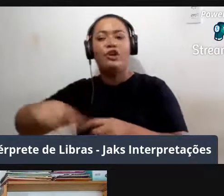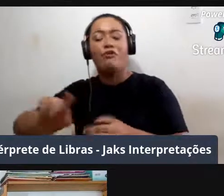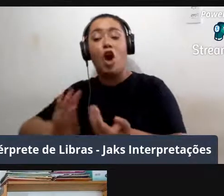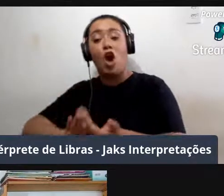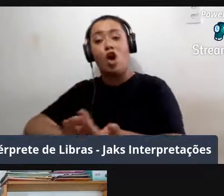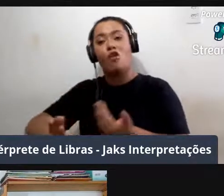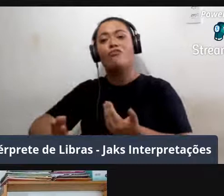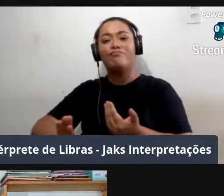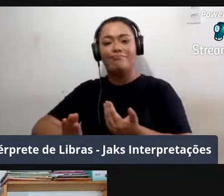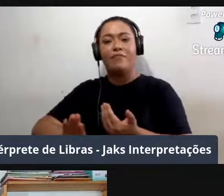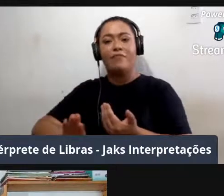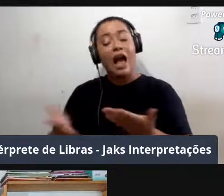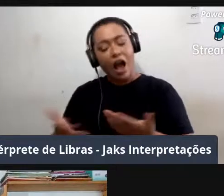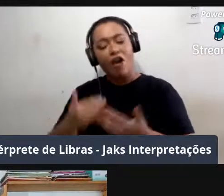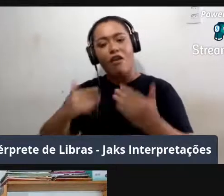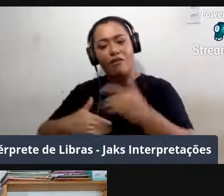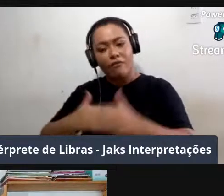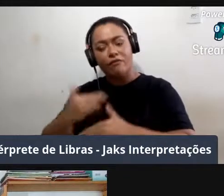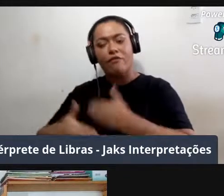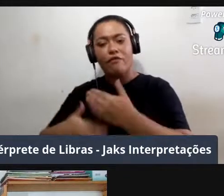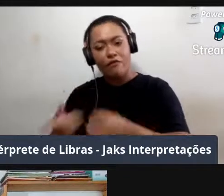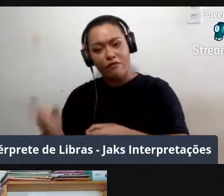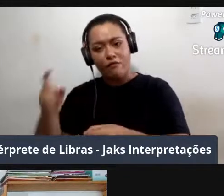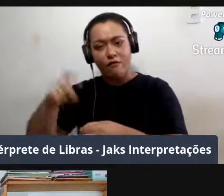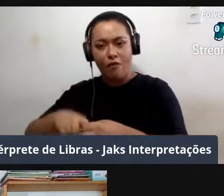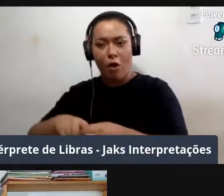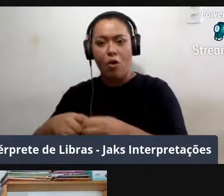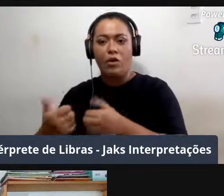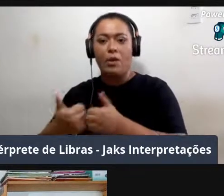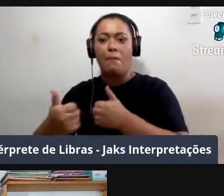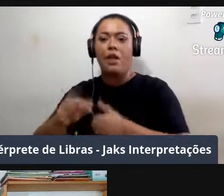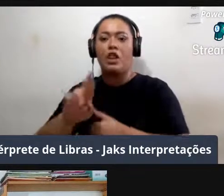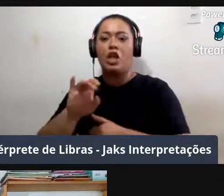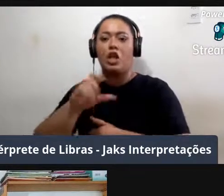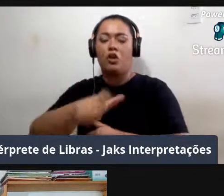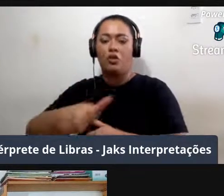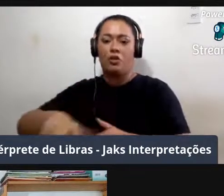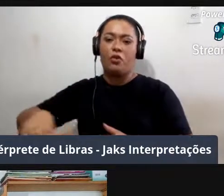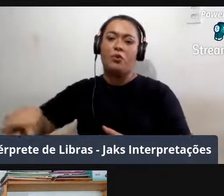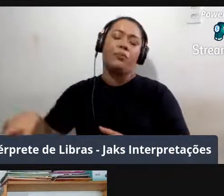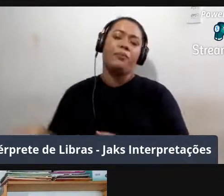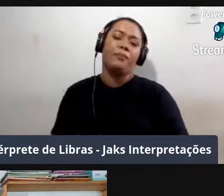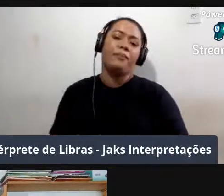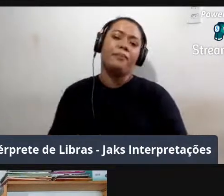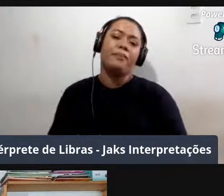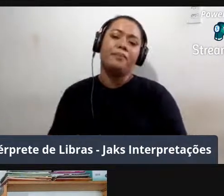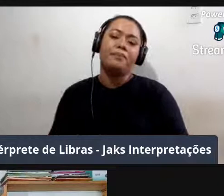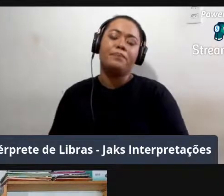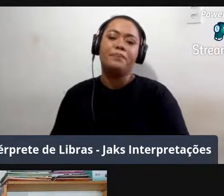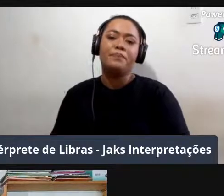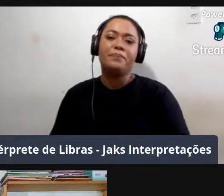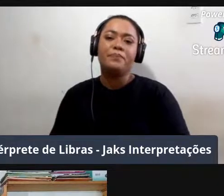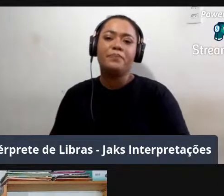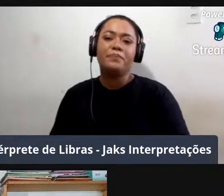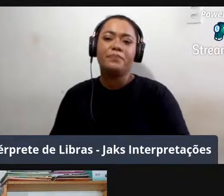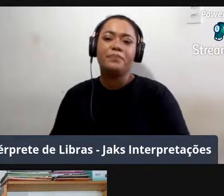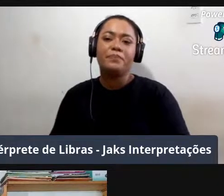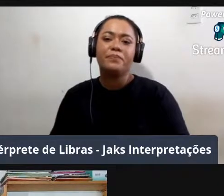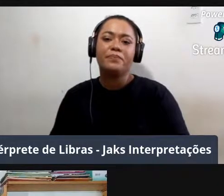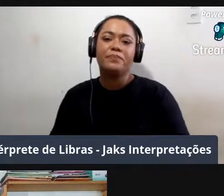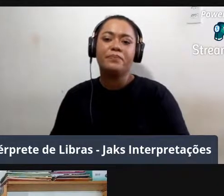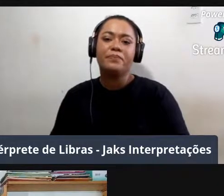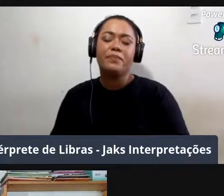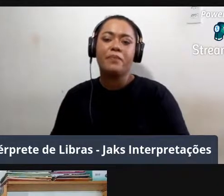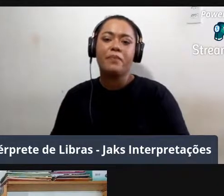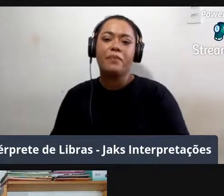recuperando no rio, né? A margem do rio. Sim. E